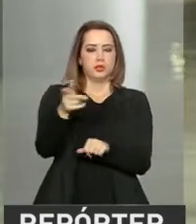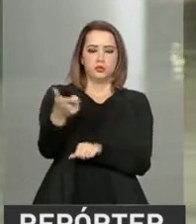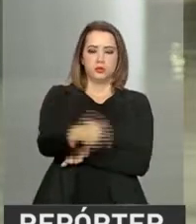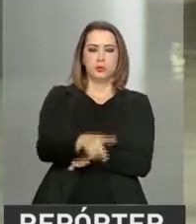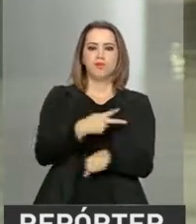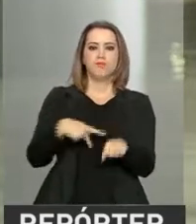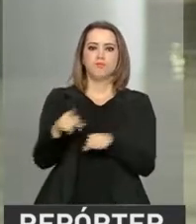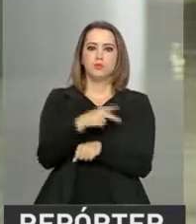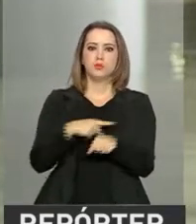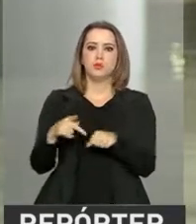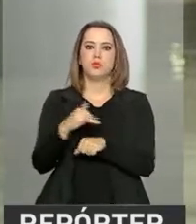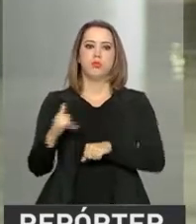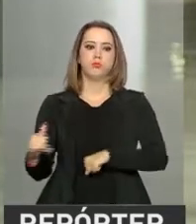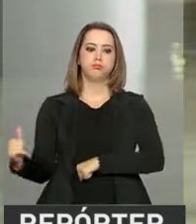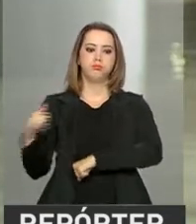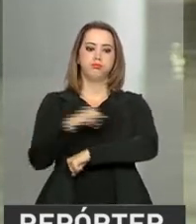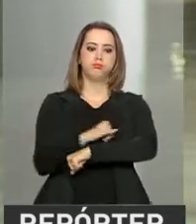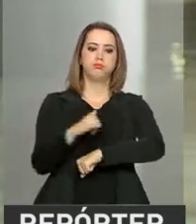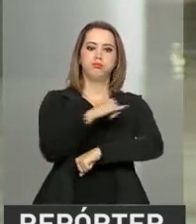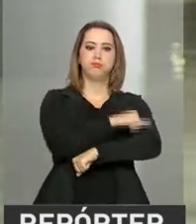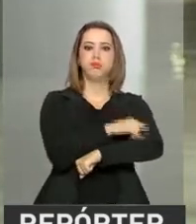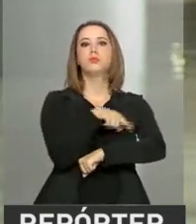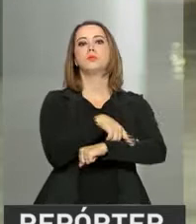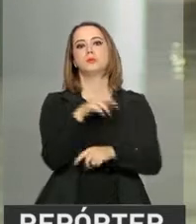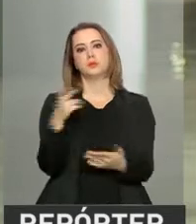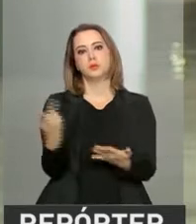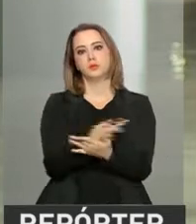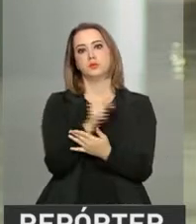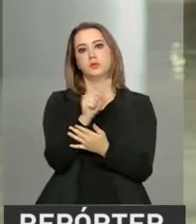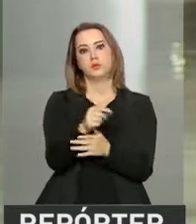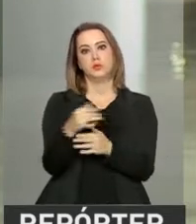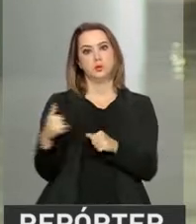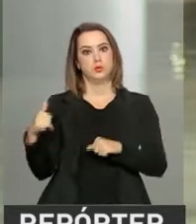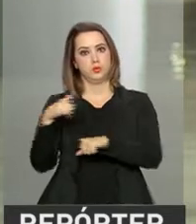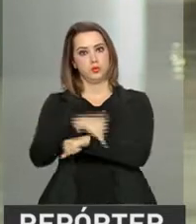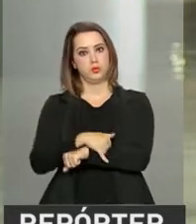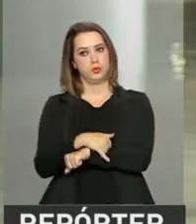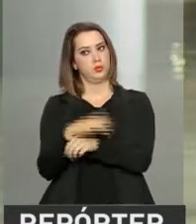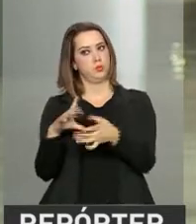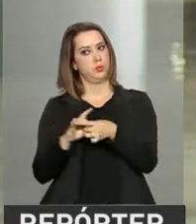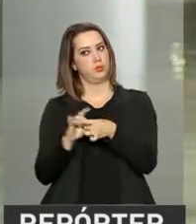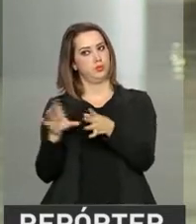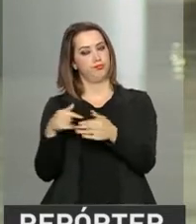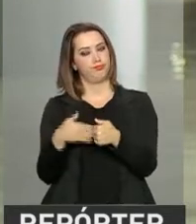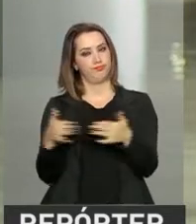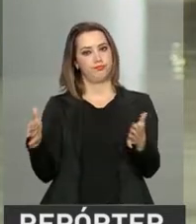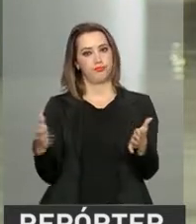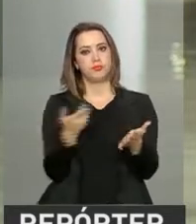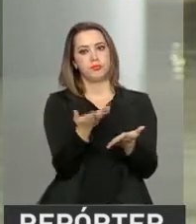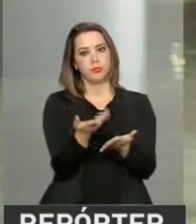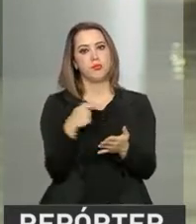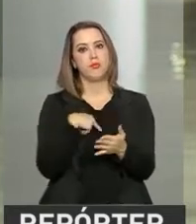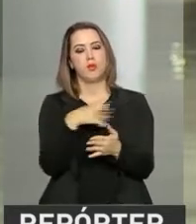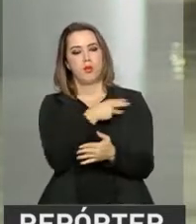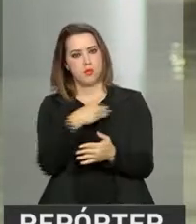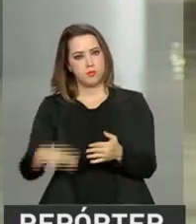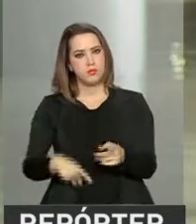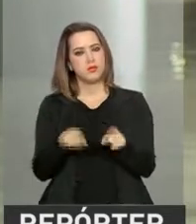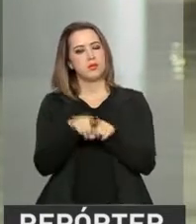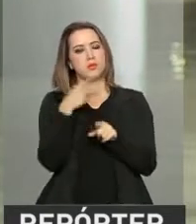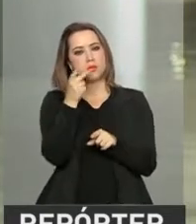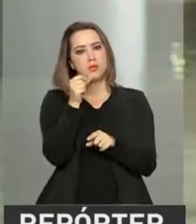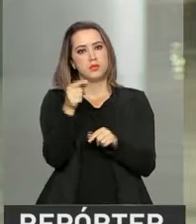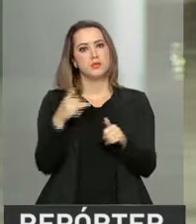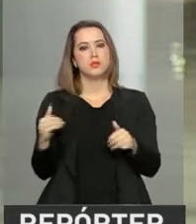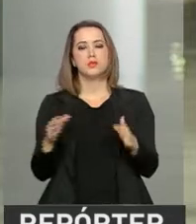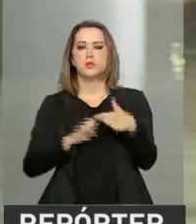ocorreram na área pública dos aeroportos dessas cidades. Eliseu Padilha também adiantou que as companhias aéreas vão